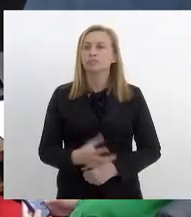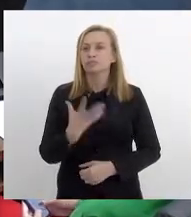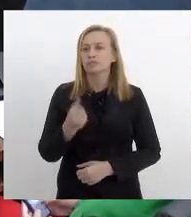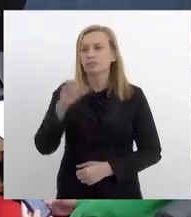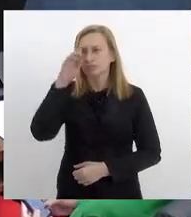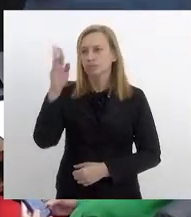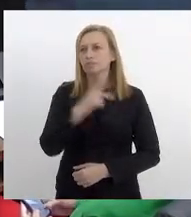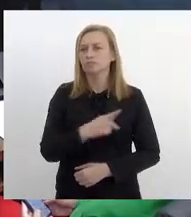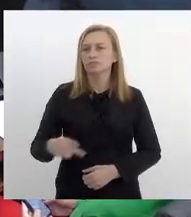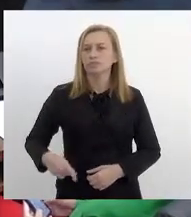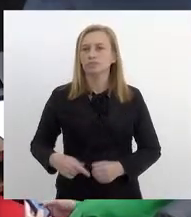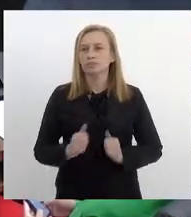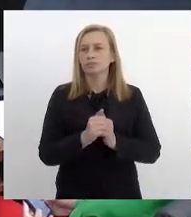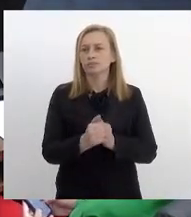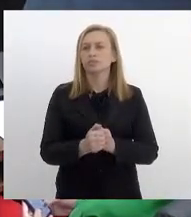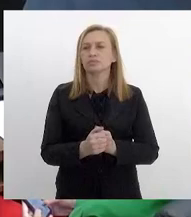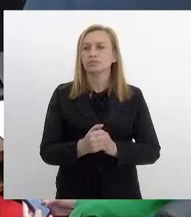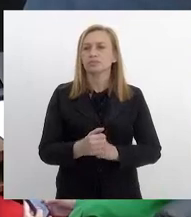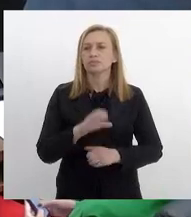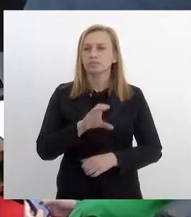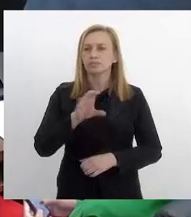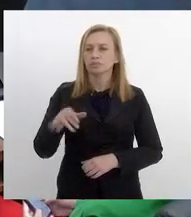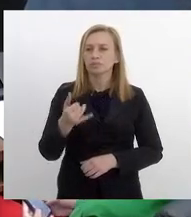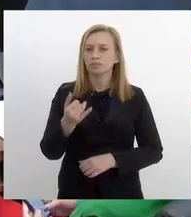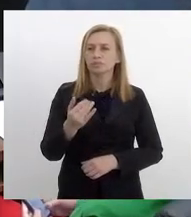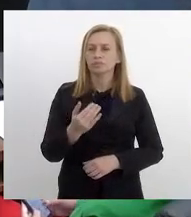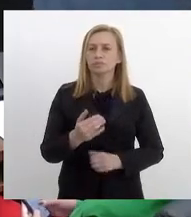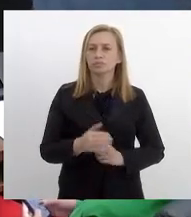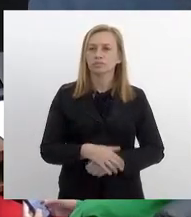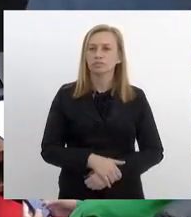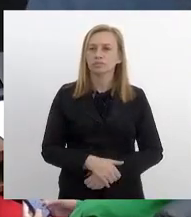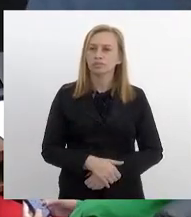Favorável, senhor presidente, seguindo o parecer da CCJ.